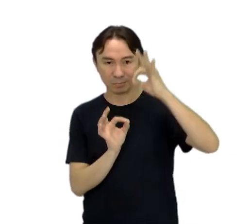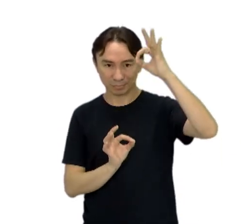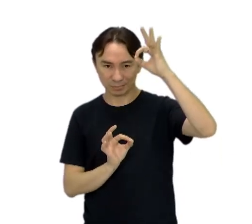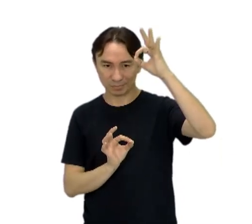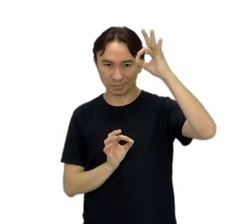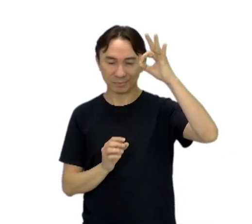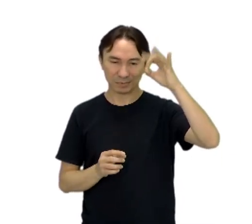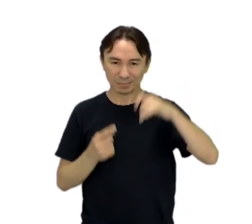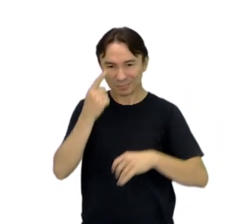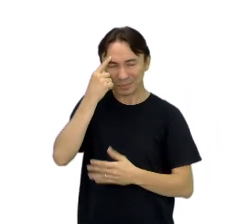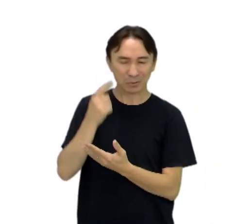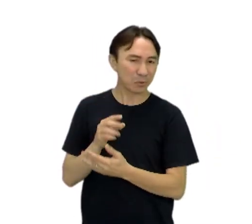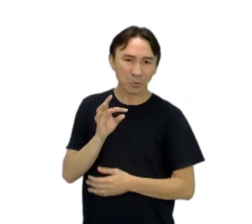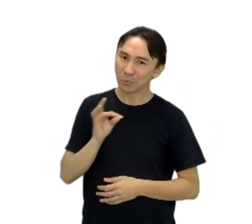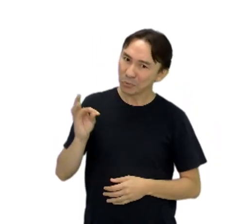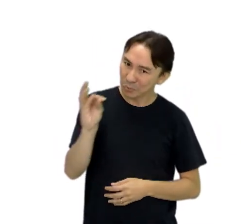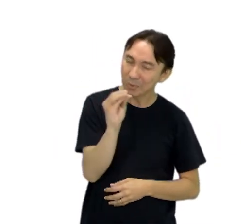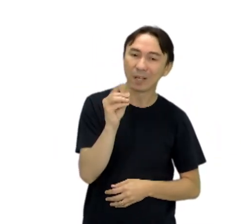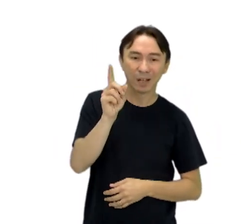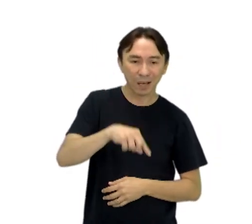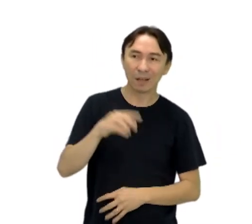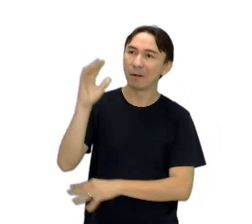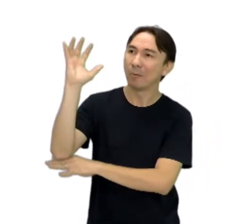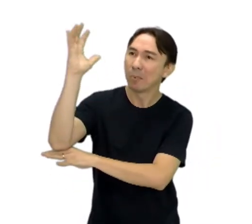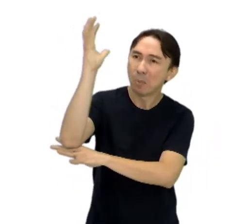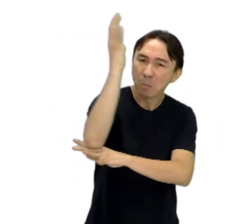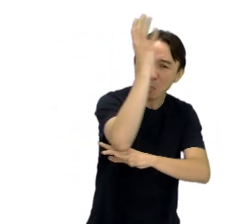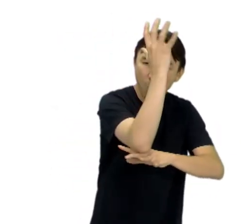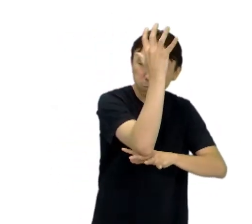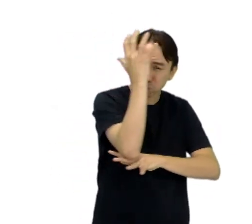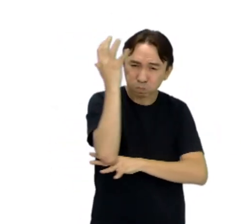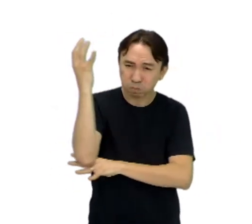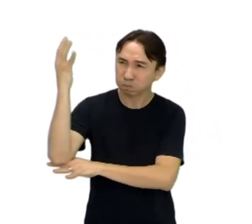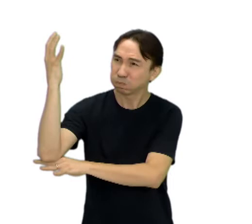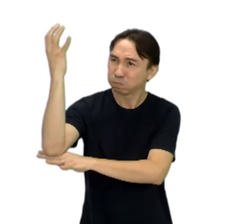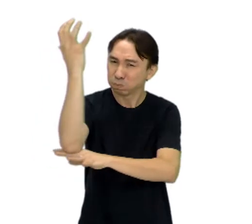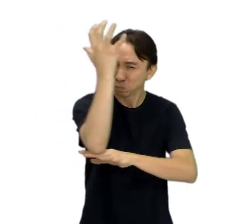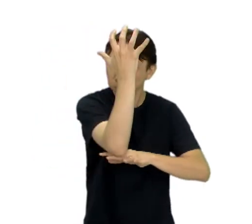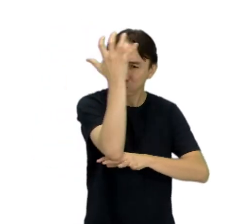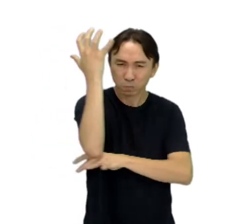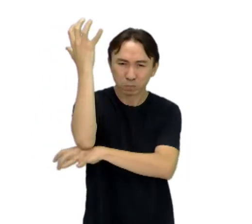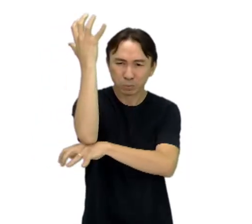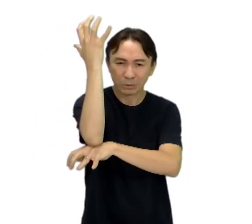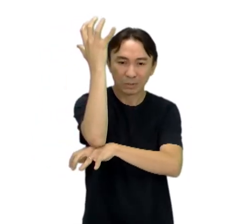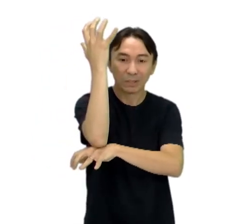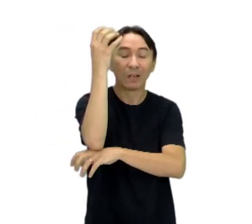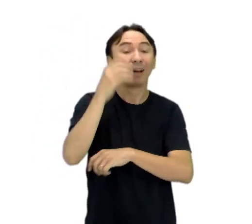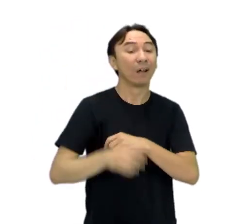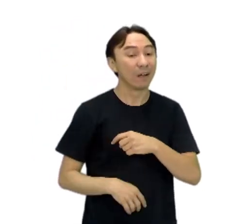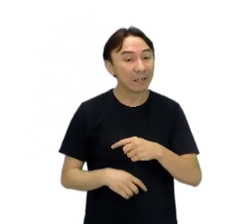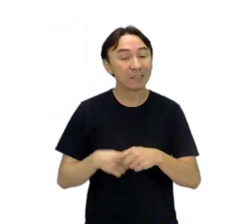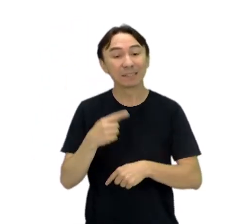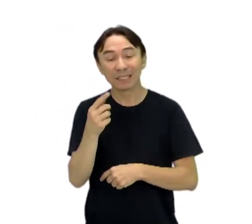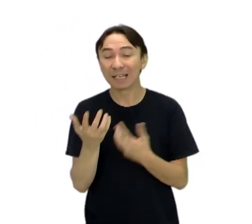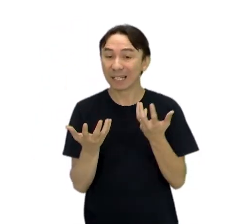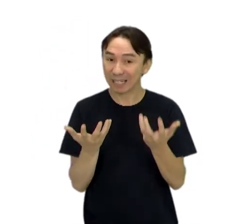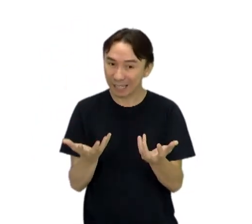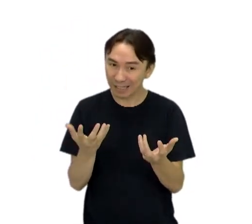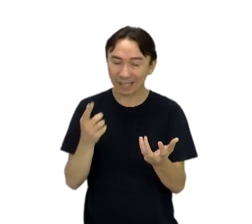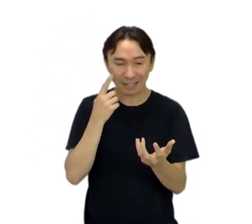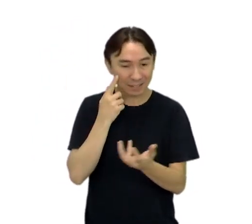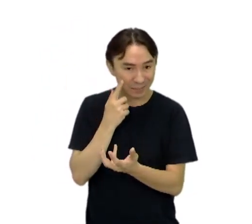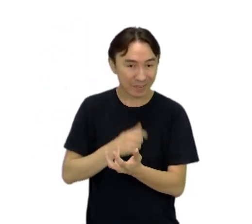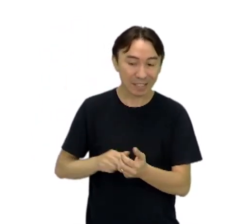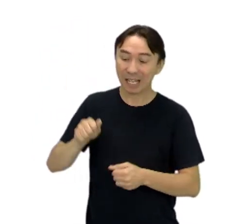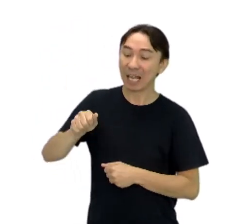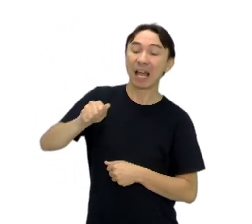verde, ó. Ok? Tudo isso. Então, veja, quando você quer saber a área total disso aí,